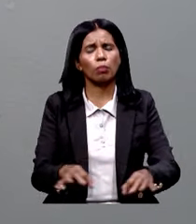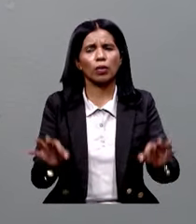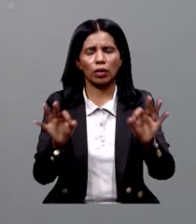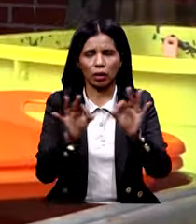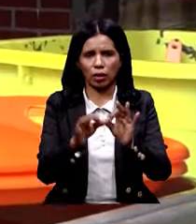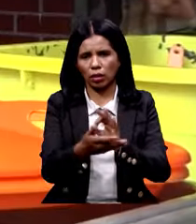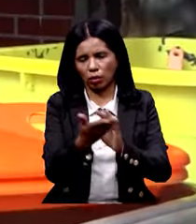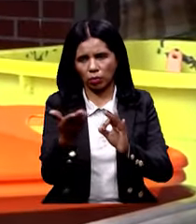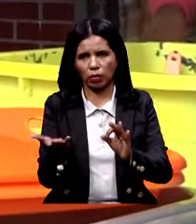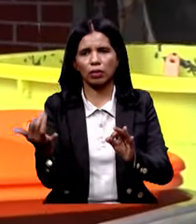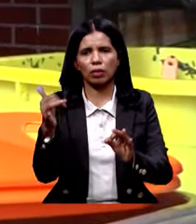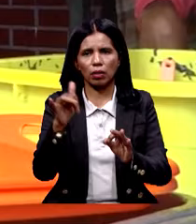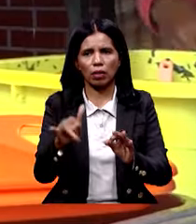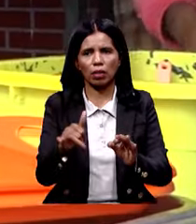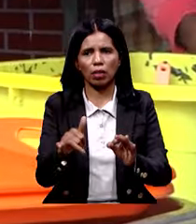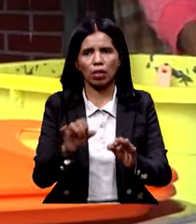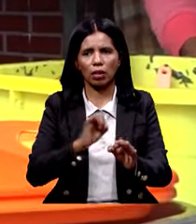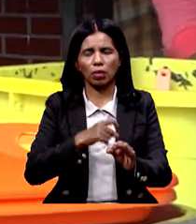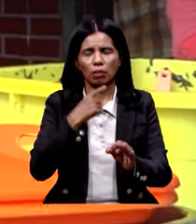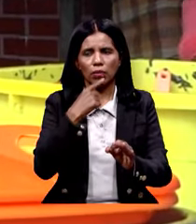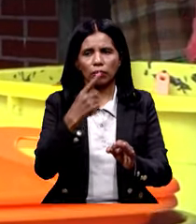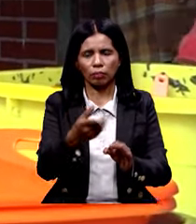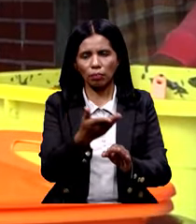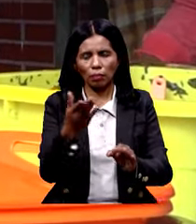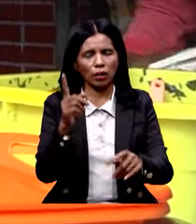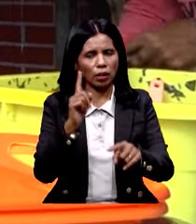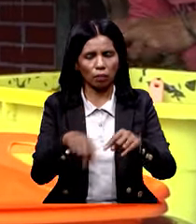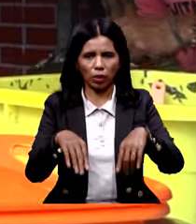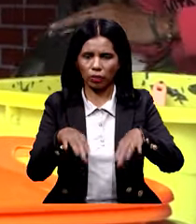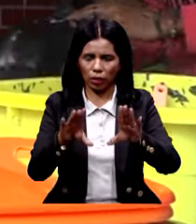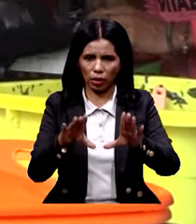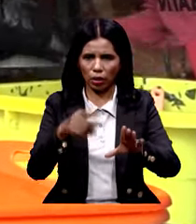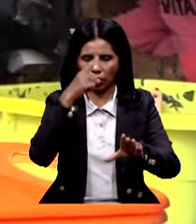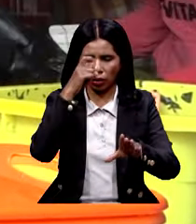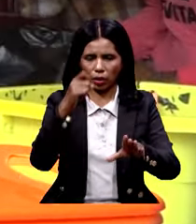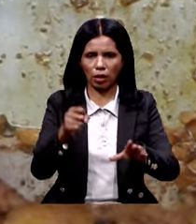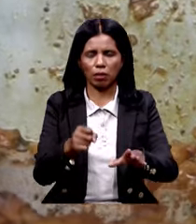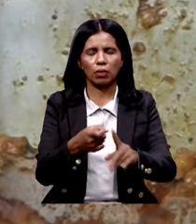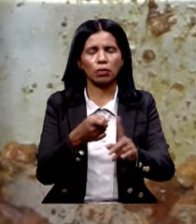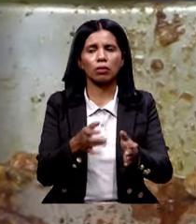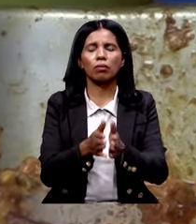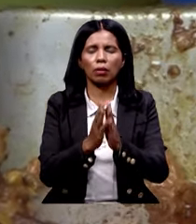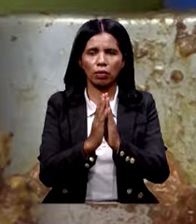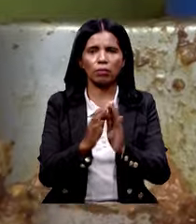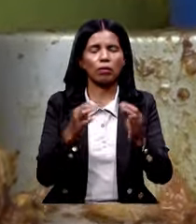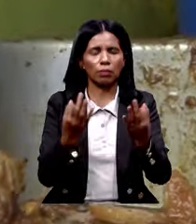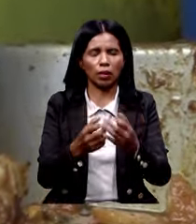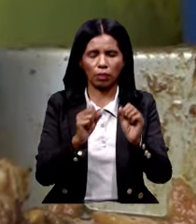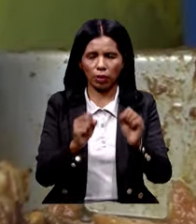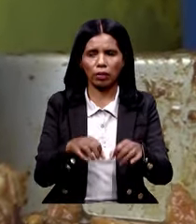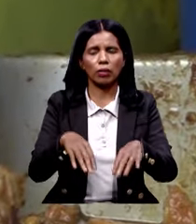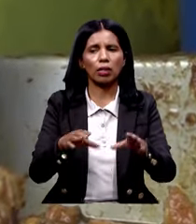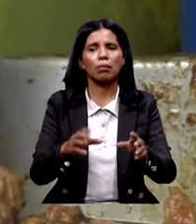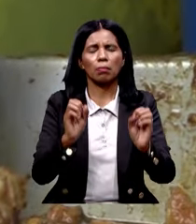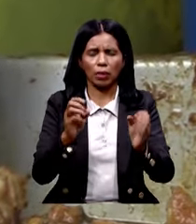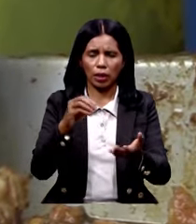ita boa sira haula bele de hate de dengue ita boa la bele fan também exigência família nem bele fan mas be assegura kata kahan